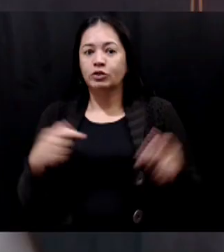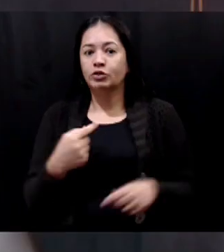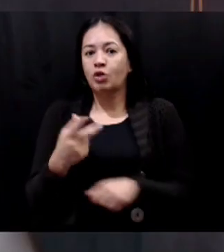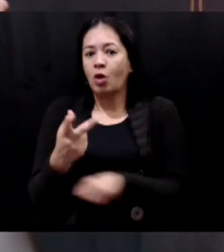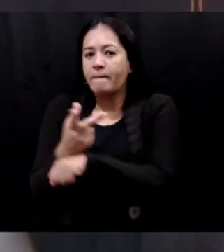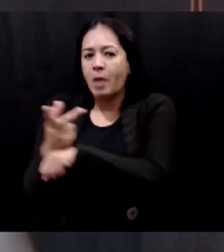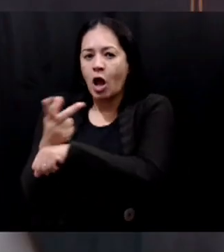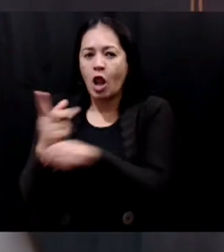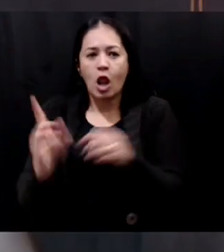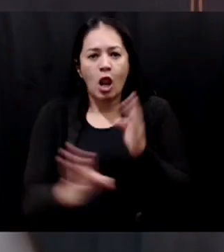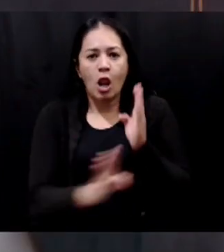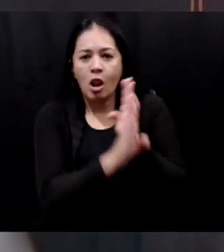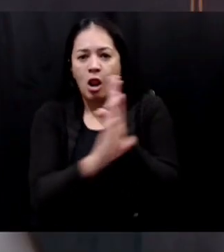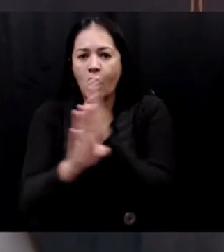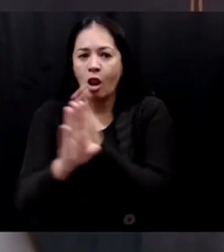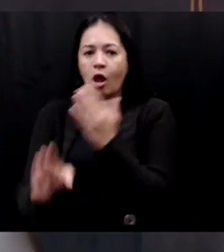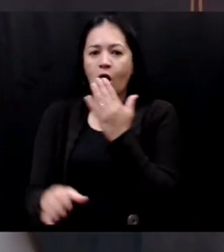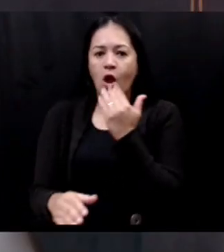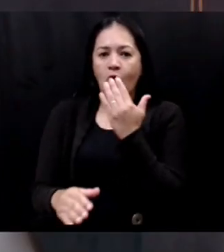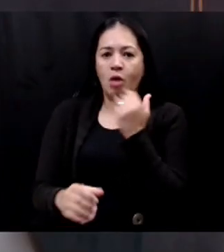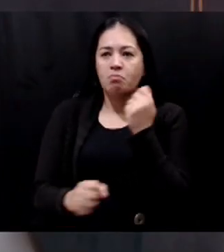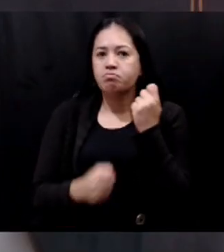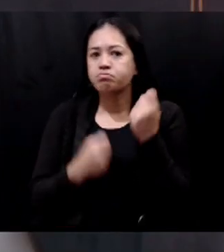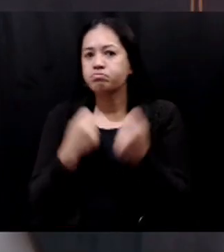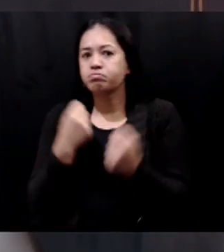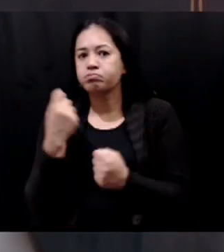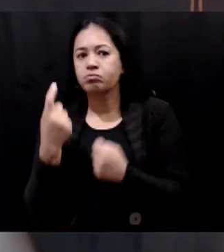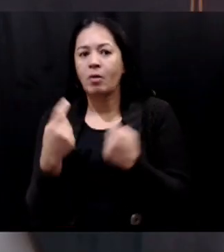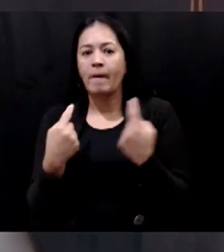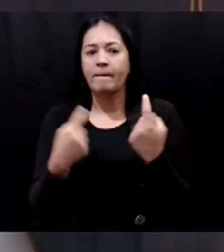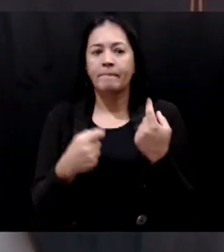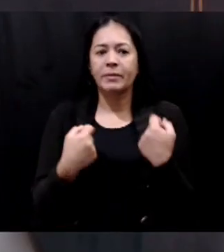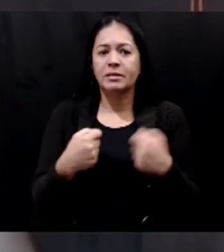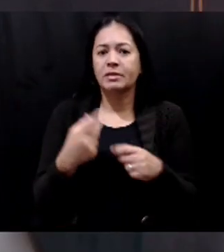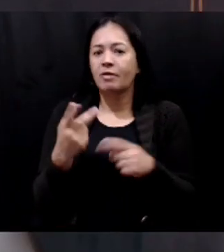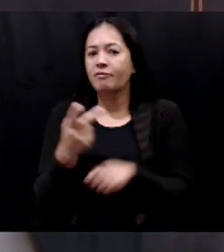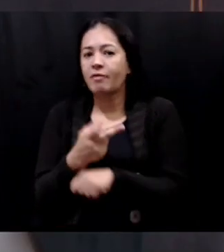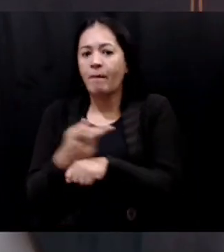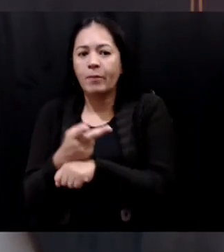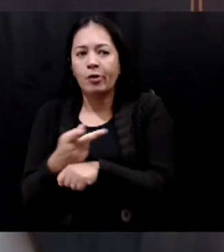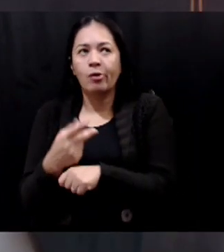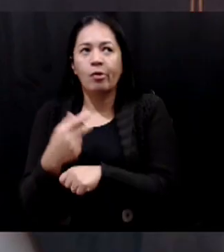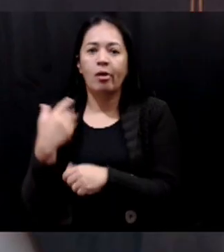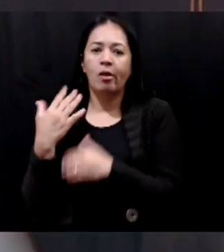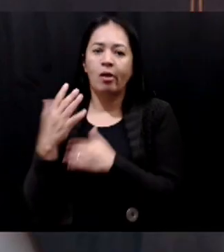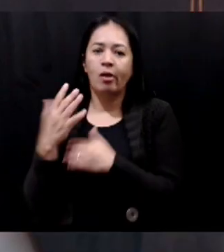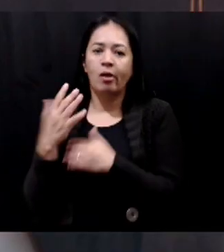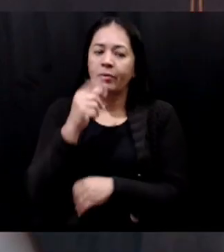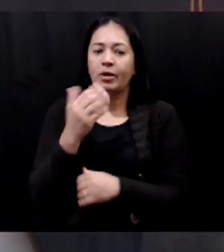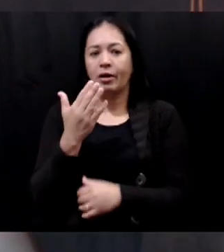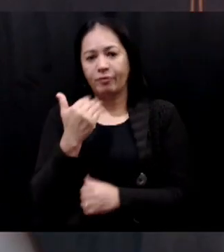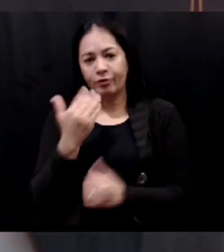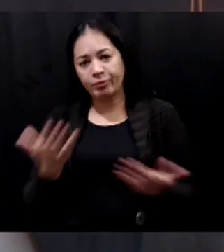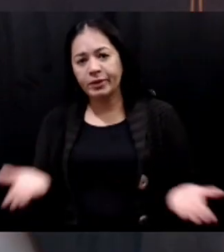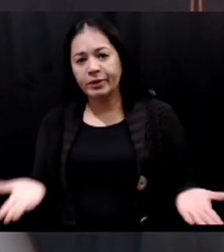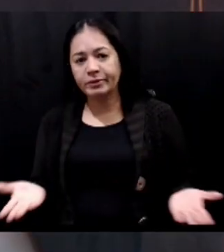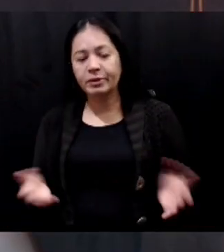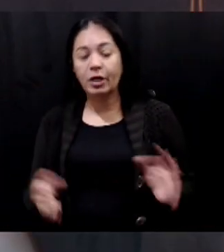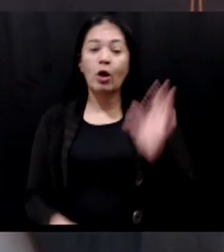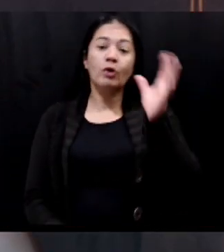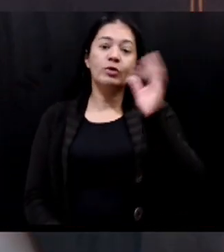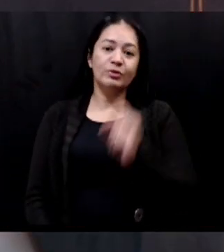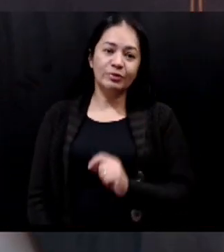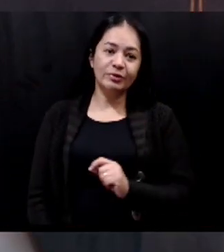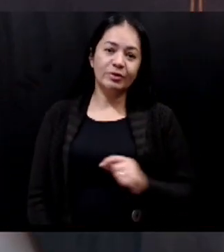comida eventualmente, tínhamos que procurar e passávamos muito tempo sem nos alimentar. Então, o que acontecia? A nossa